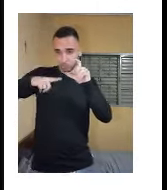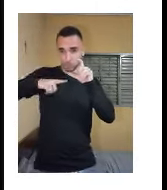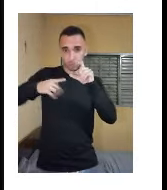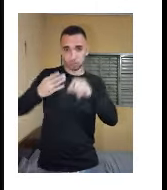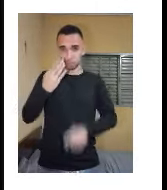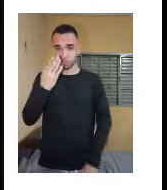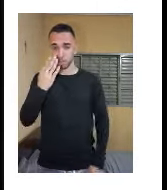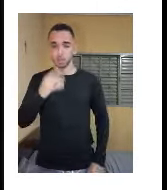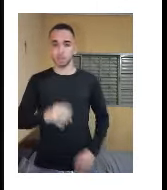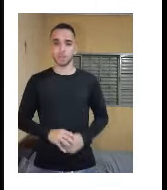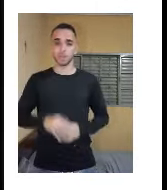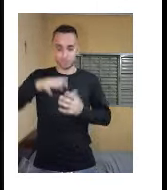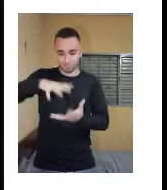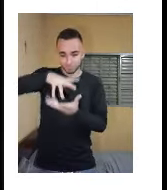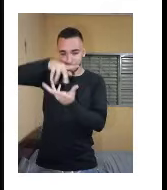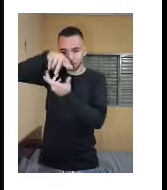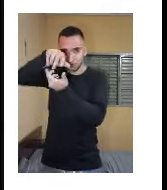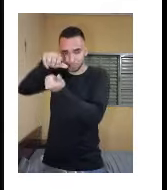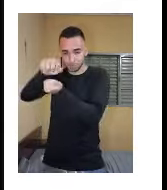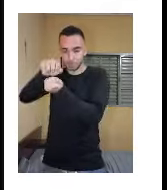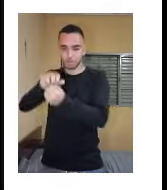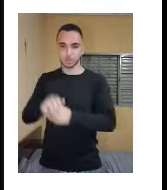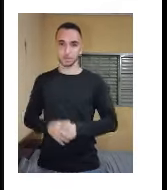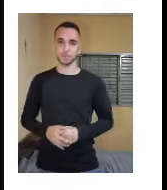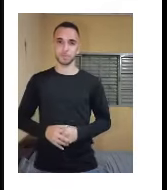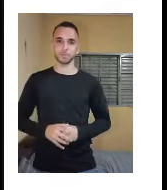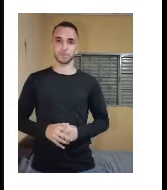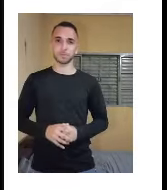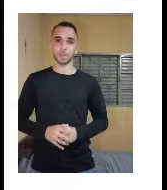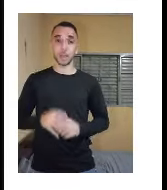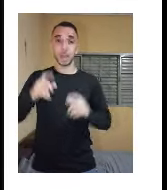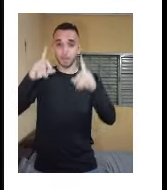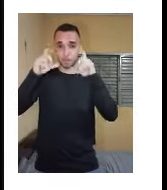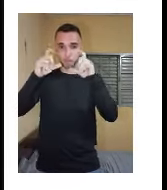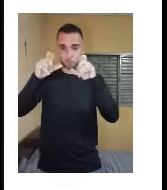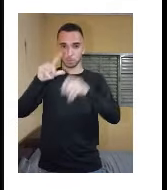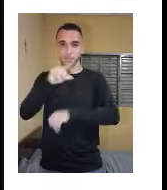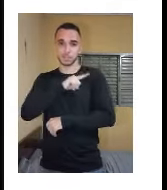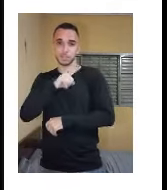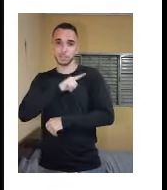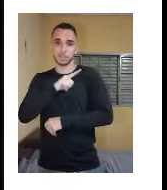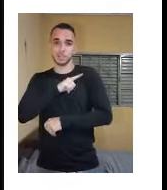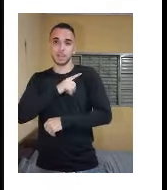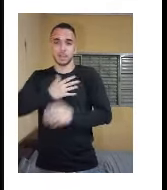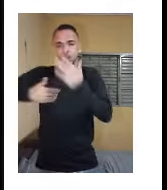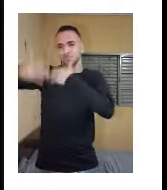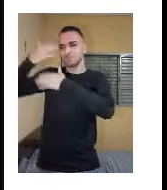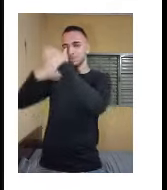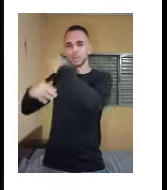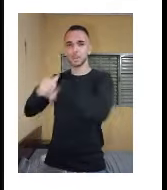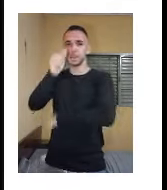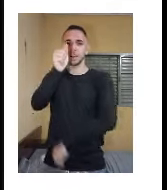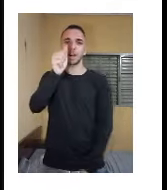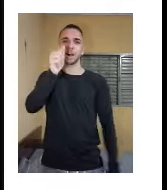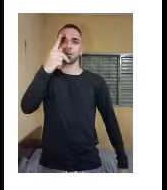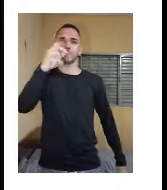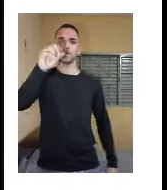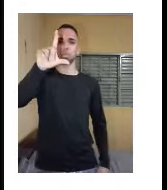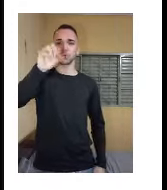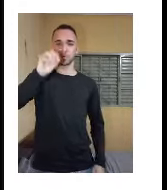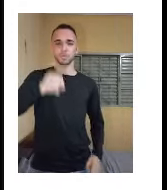é uma imagem que foi tirada na Apollo 17, né, quando ela estava indo em direção à Lua em